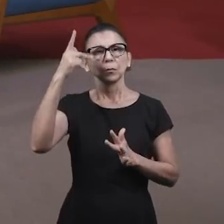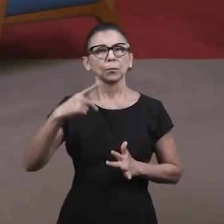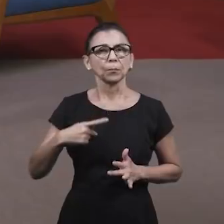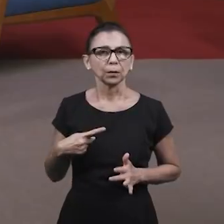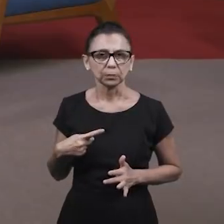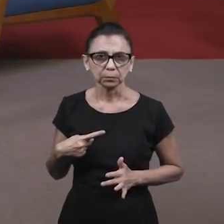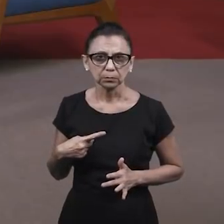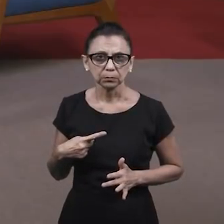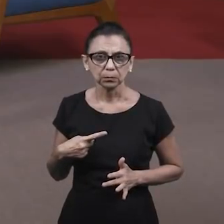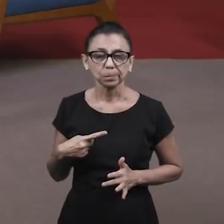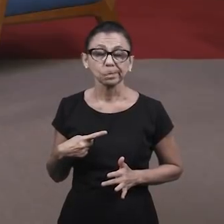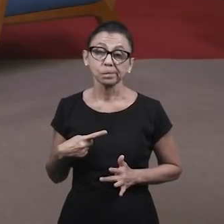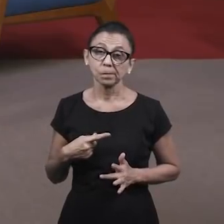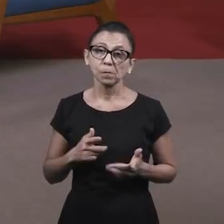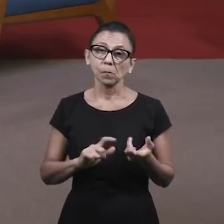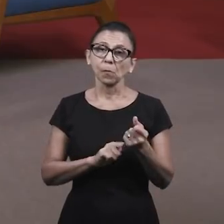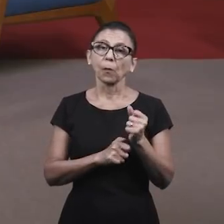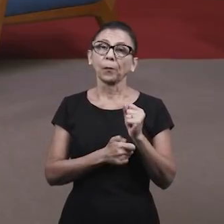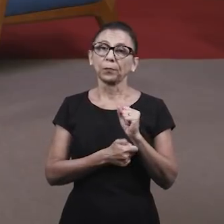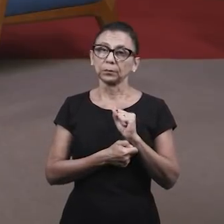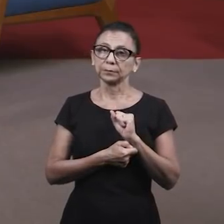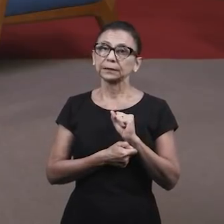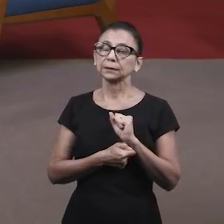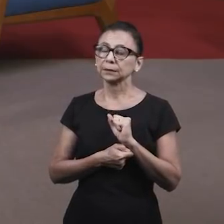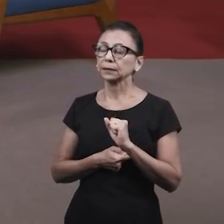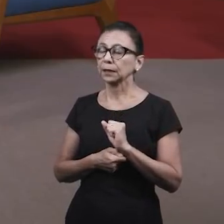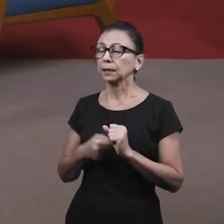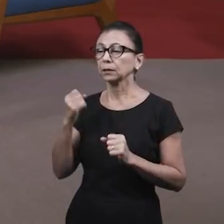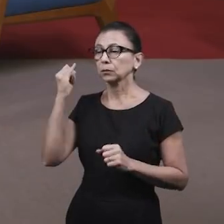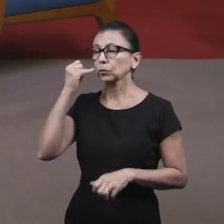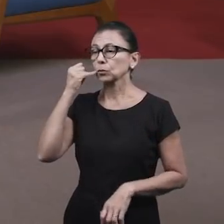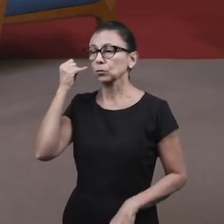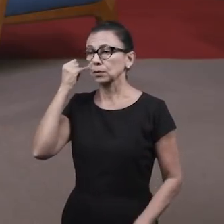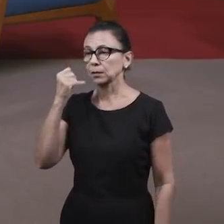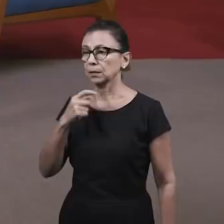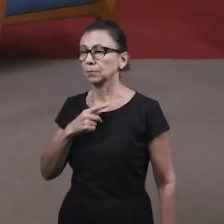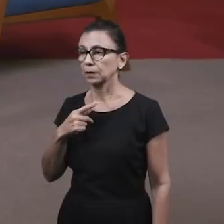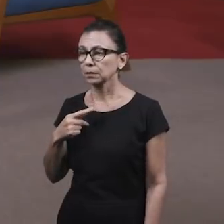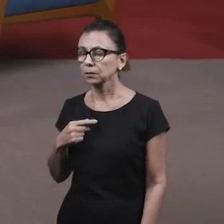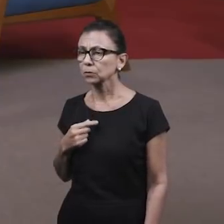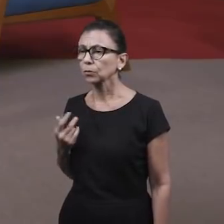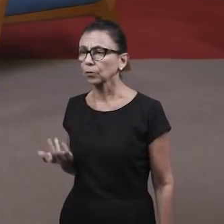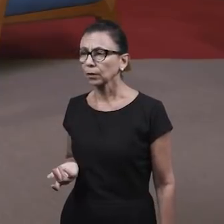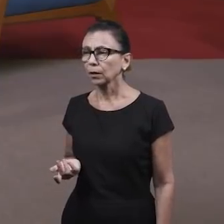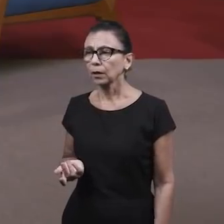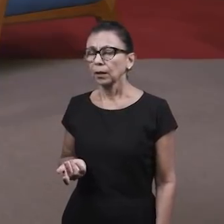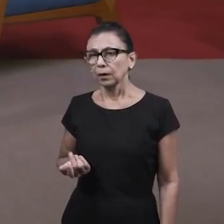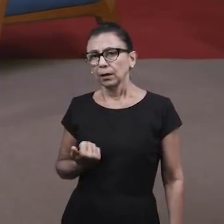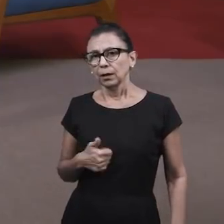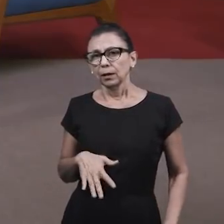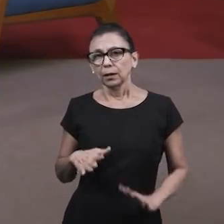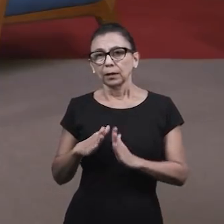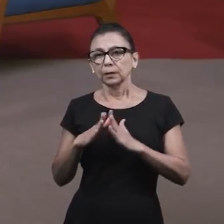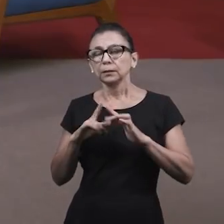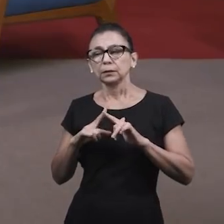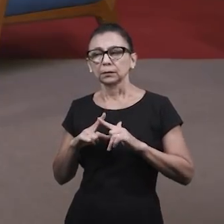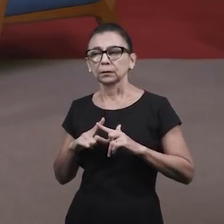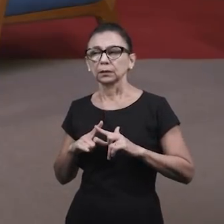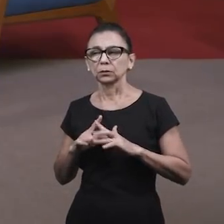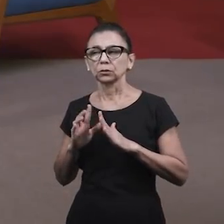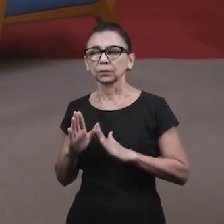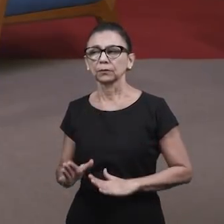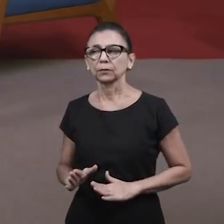Deus. Aquele cordeirinho que Israel imolava, né? Na Páscoa, era para o pecado de cada família, né? De cada homem. Mas agora